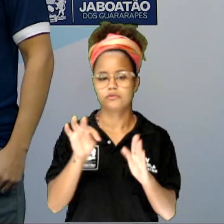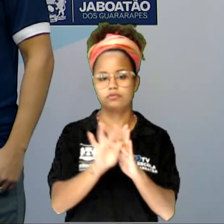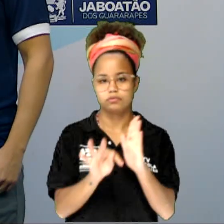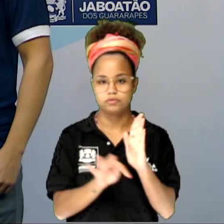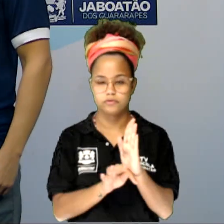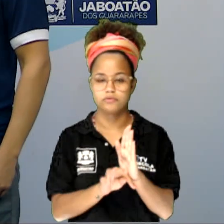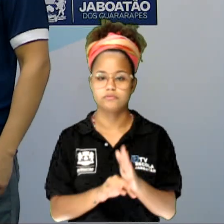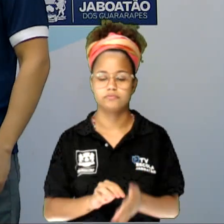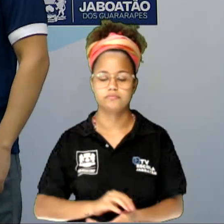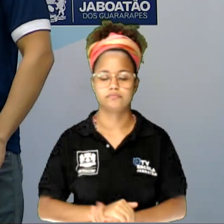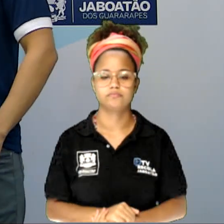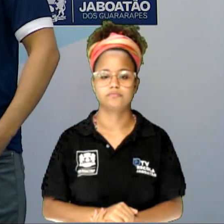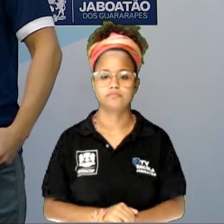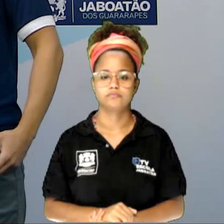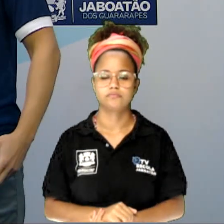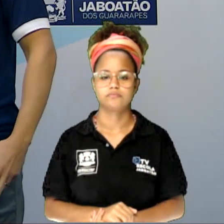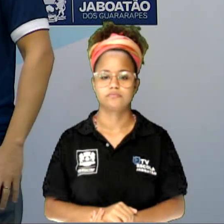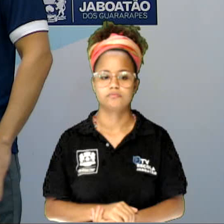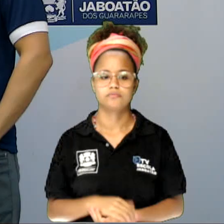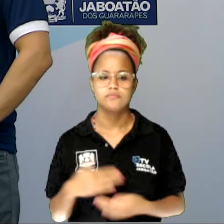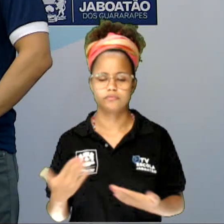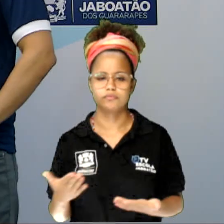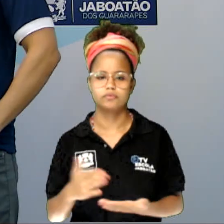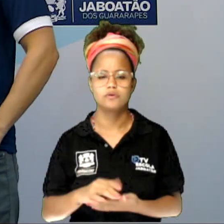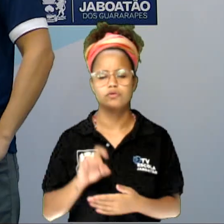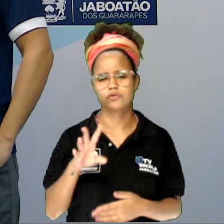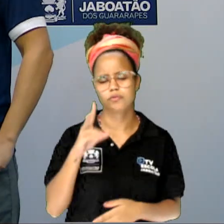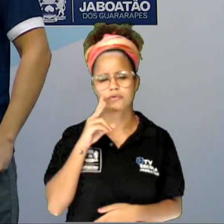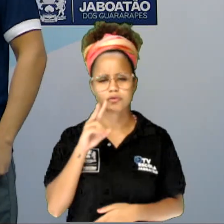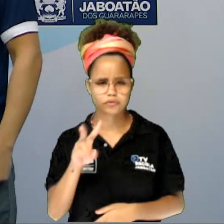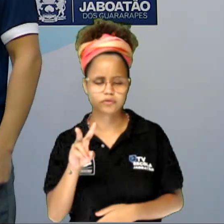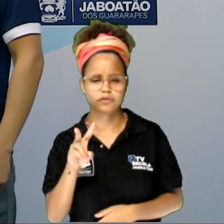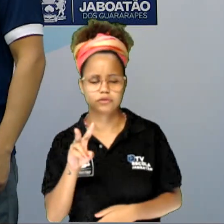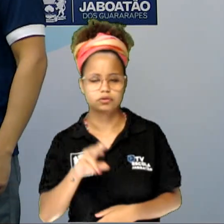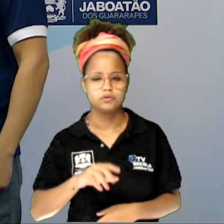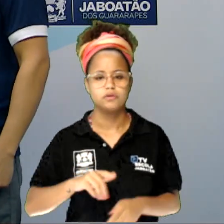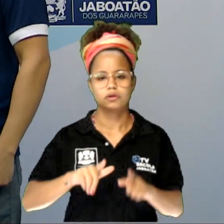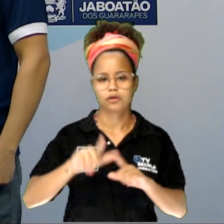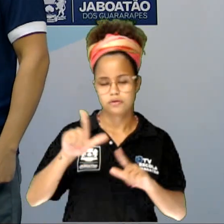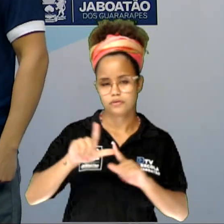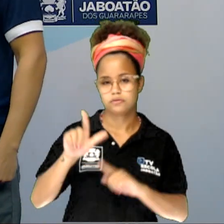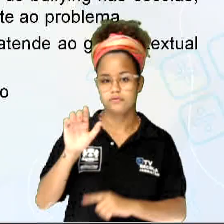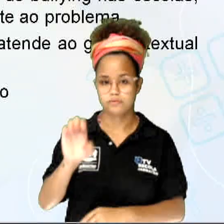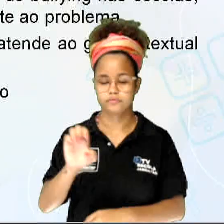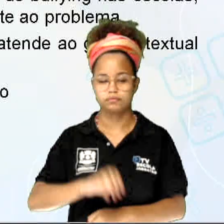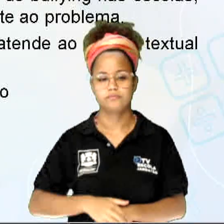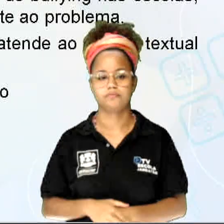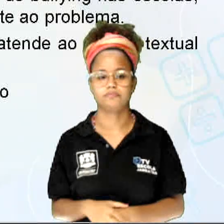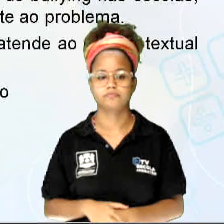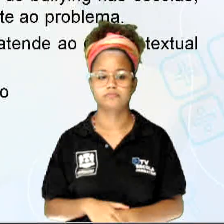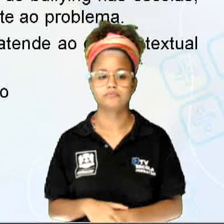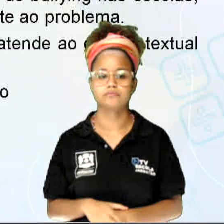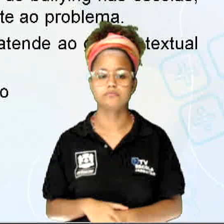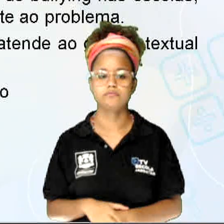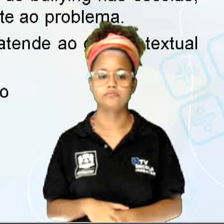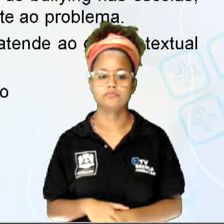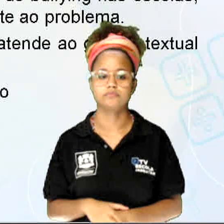eficaz, certo? Em contrapartida, né, só por desencargo de consciência, vamos avaliar o item E na tela.